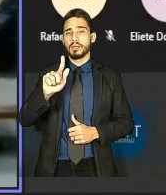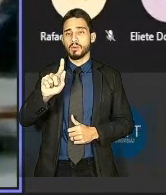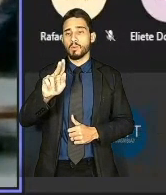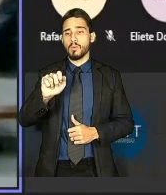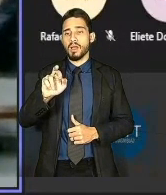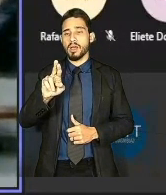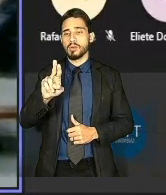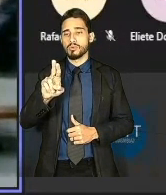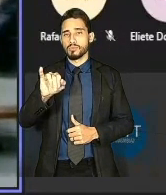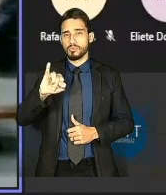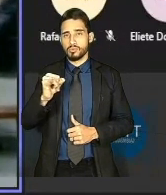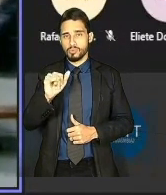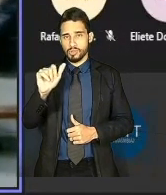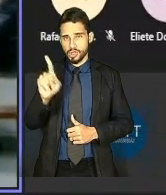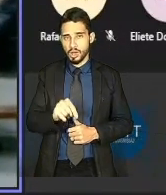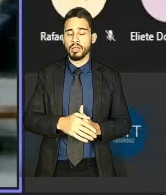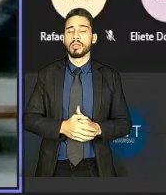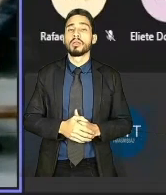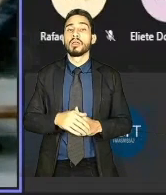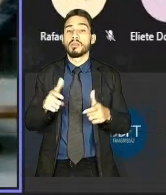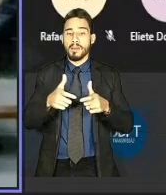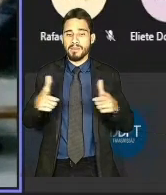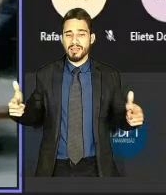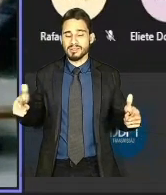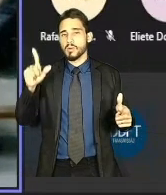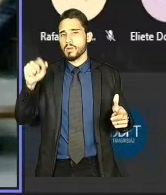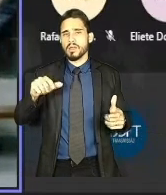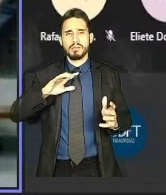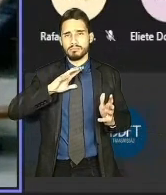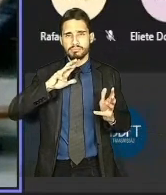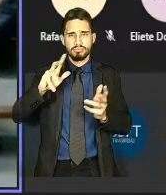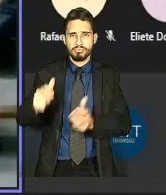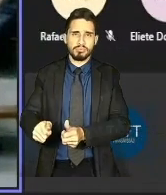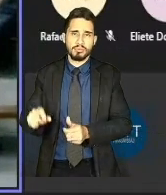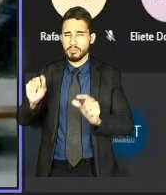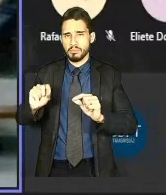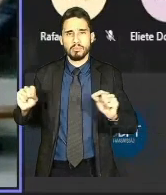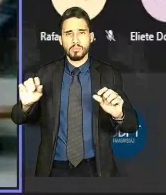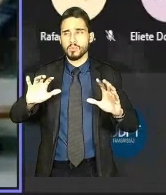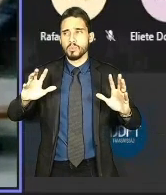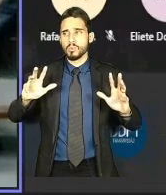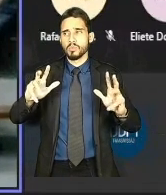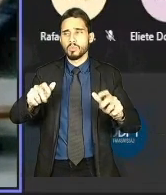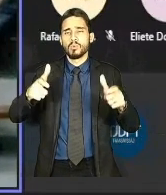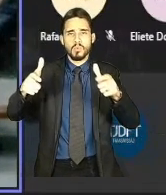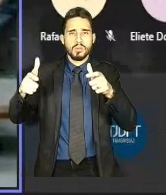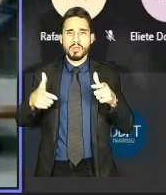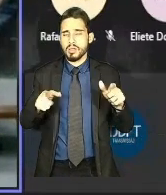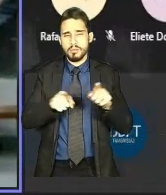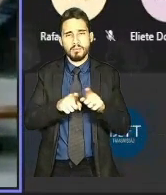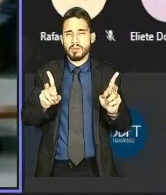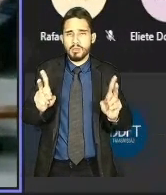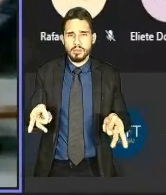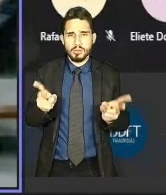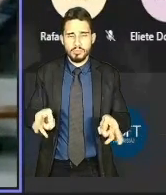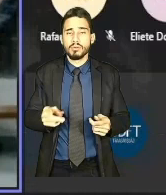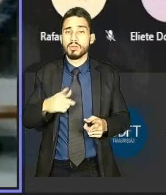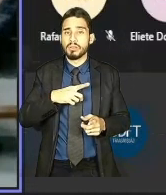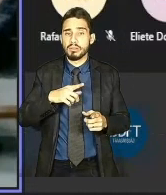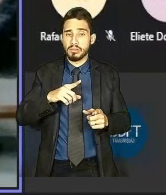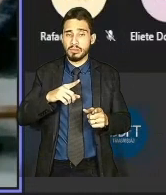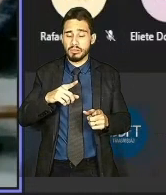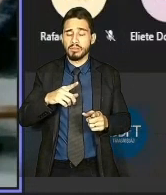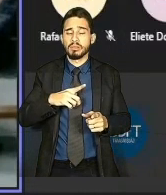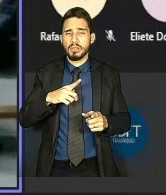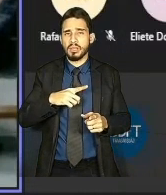Zan, a ampliação aqui ela é global, né, na turma aqui. Então, Vossa Excelência acompanha nos demais pontos também.